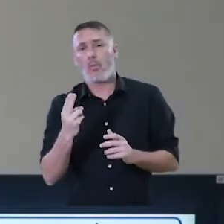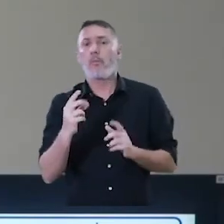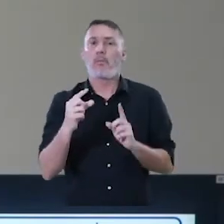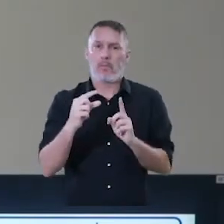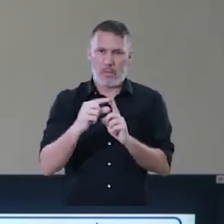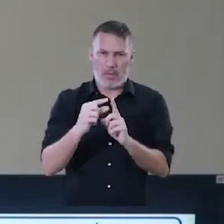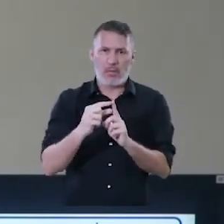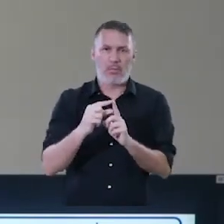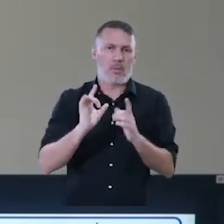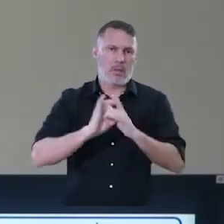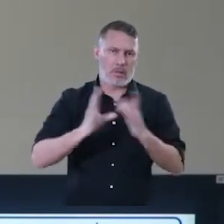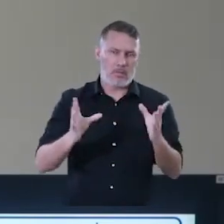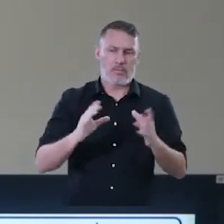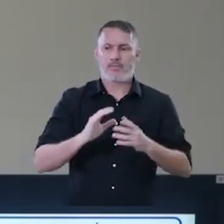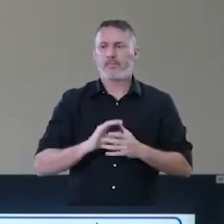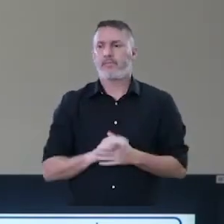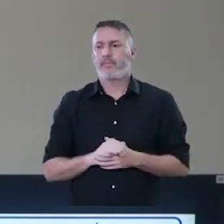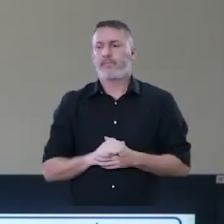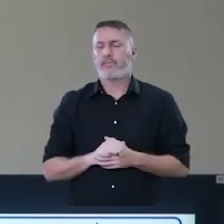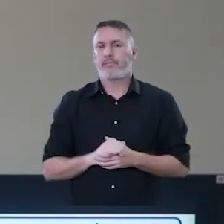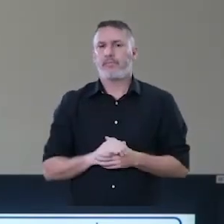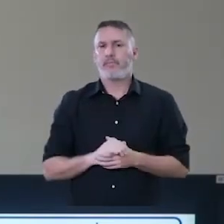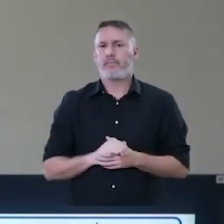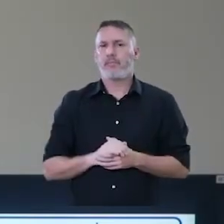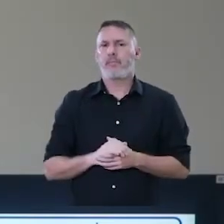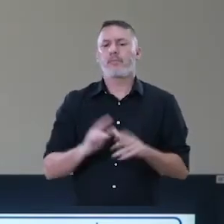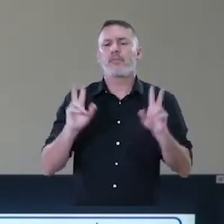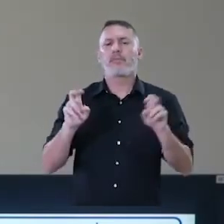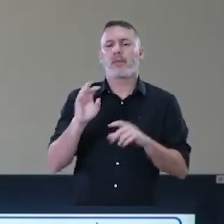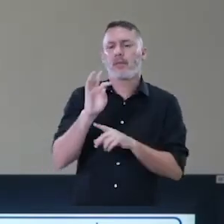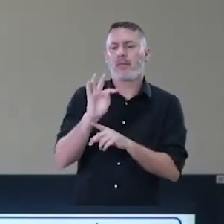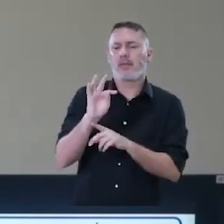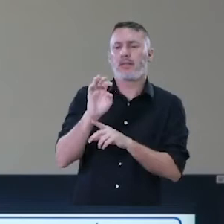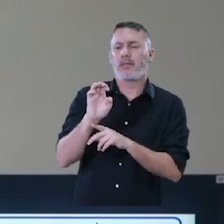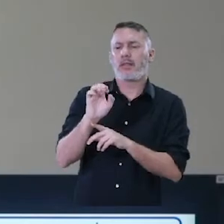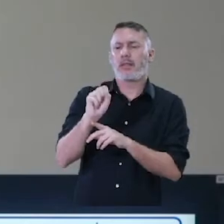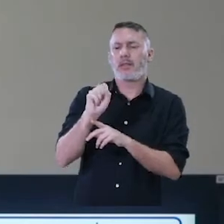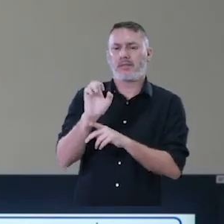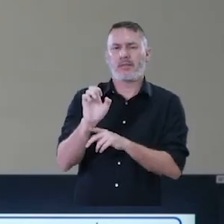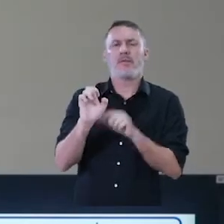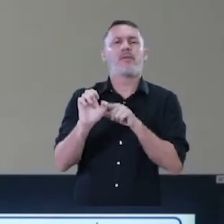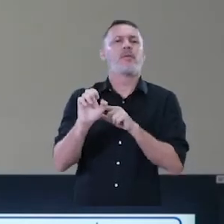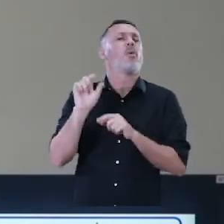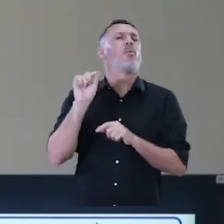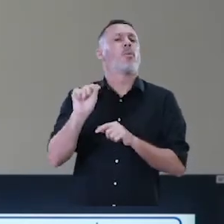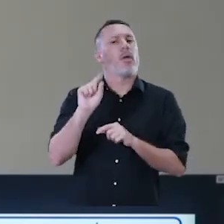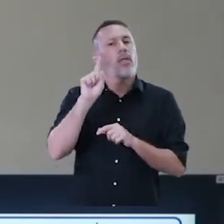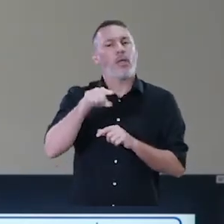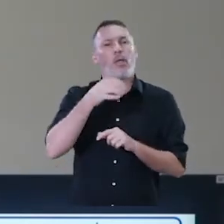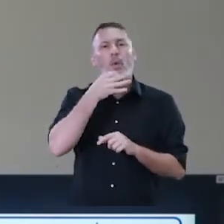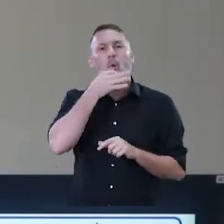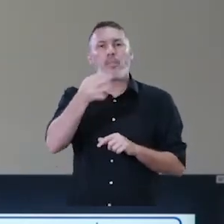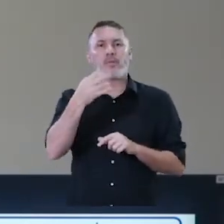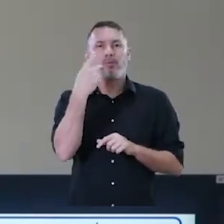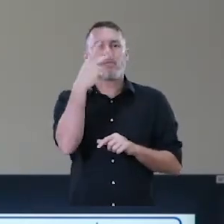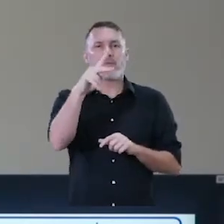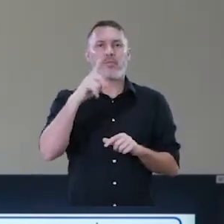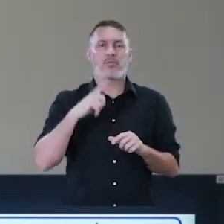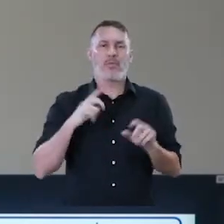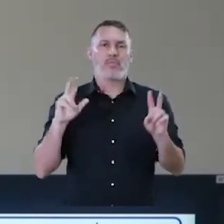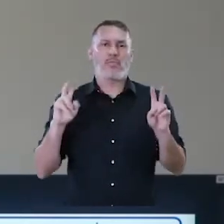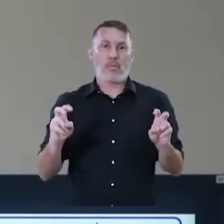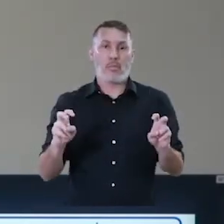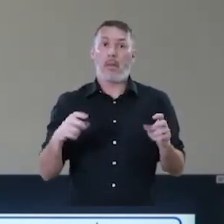aqui agora a nossa tese. A tese é uma opinião a respeito de um determinado tema. Ela